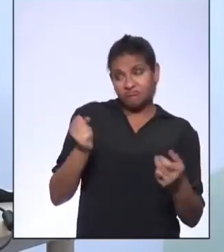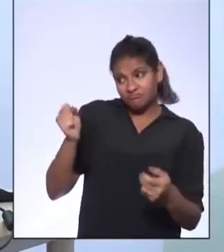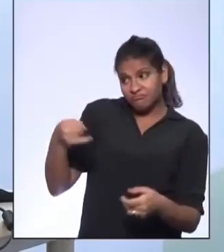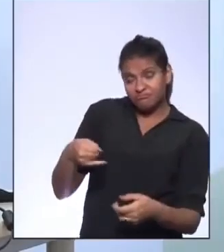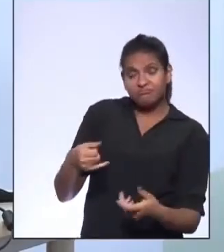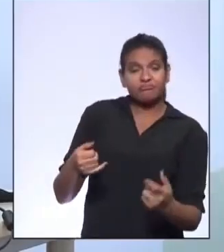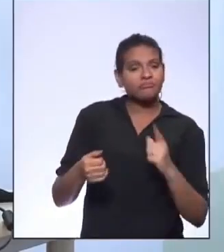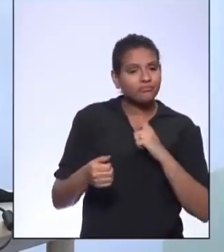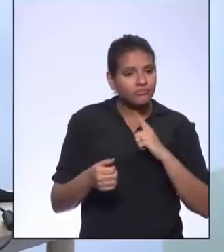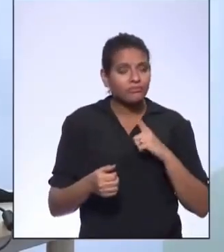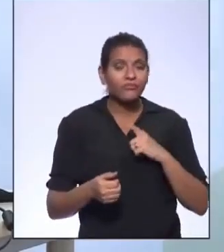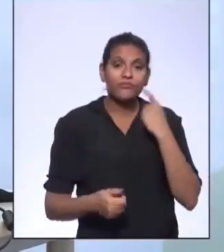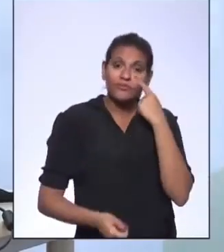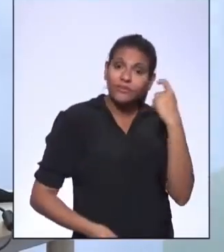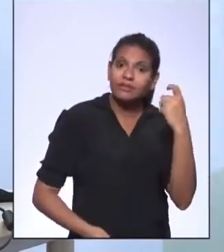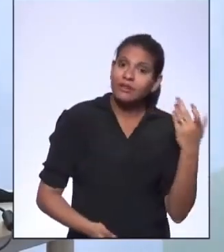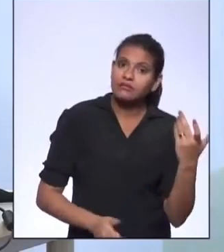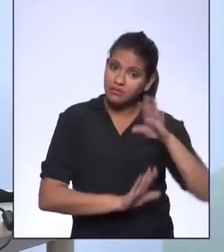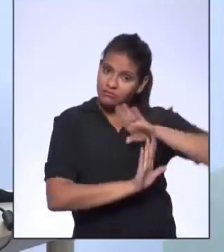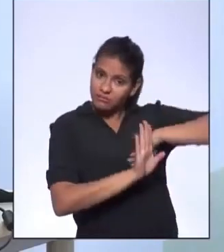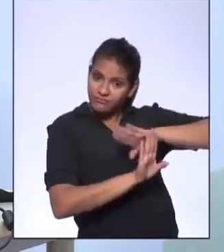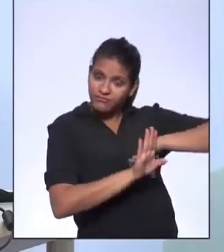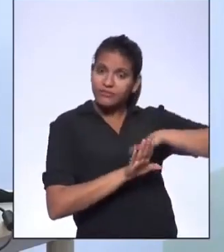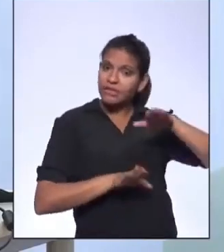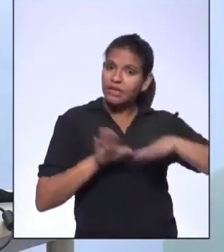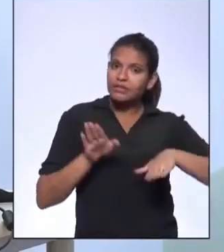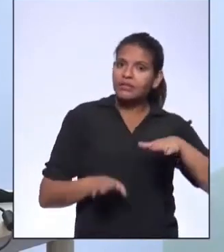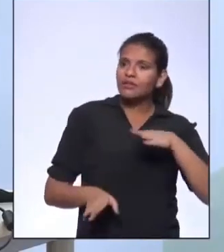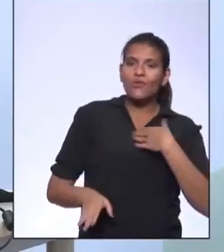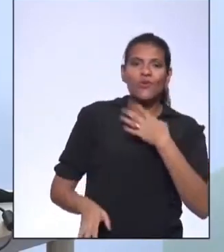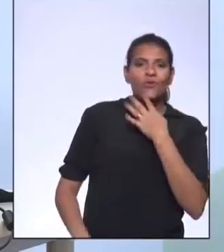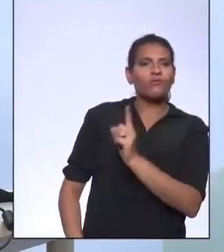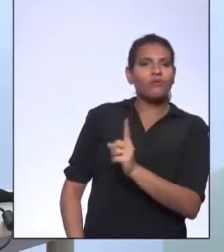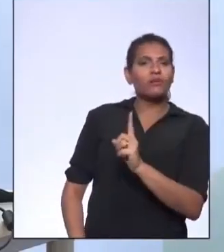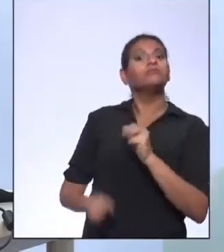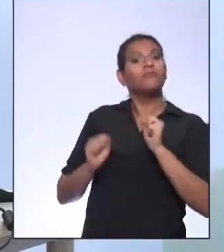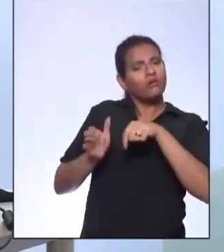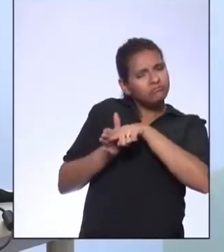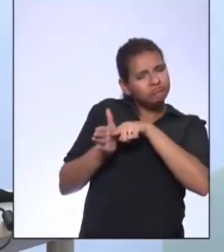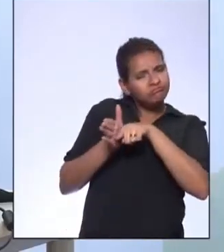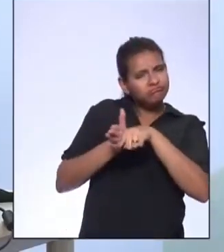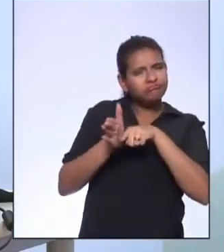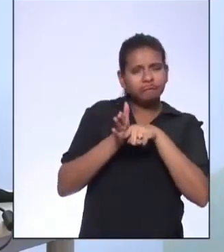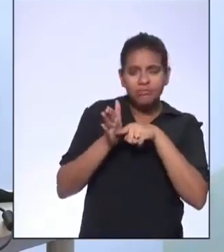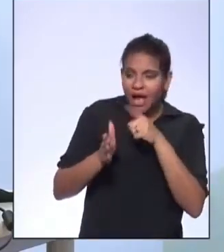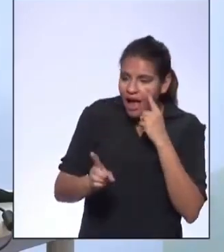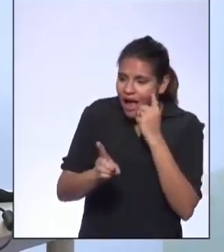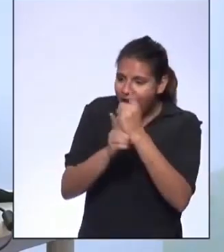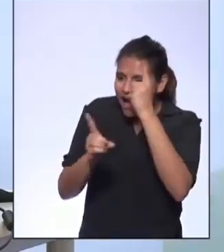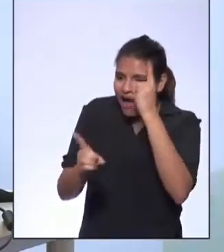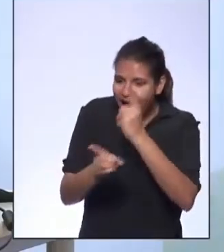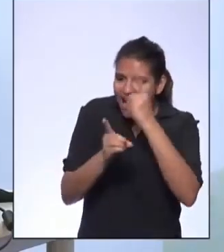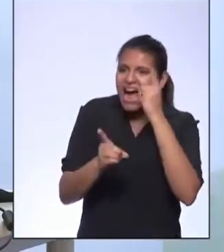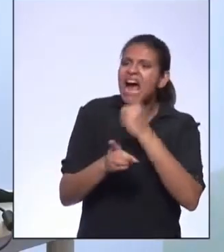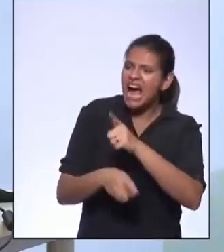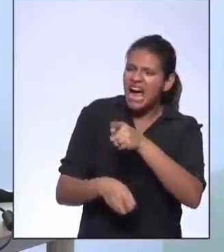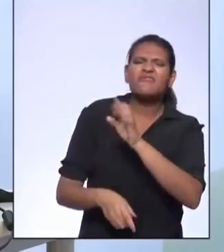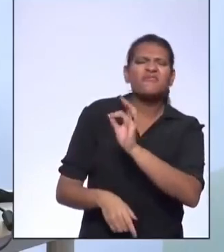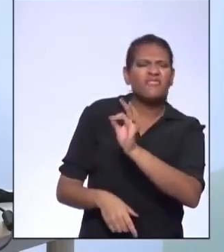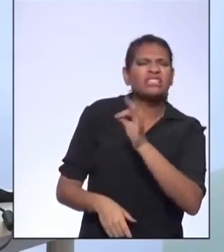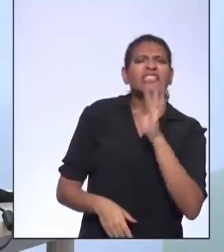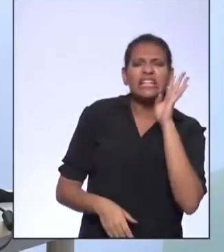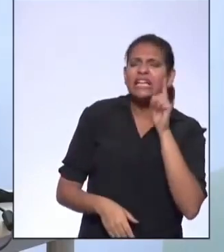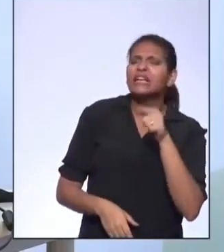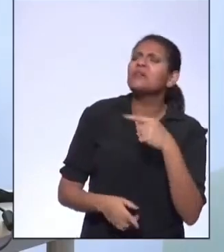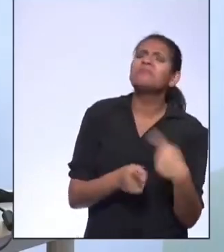existe muita coisa interessante por trás que a gente não tem acesso e que a gente precisa saber para justamente ou questionar para que ele tenha um